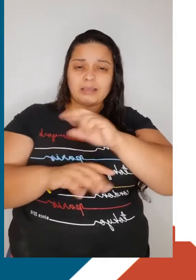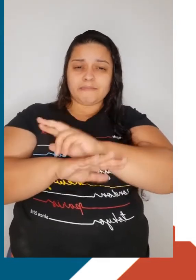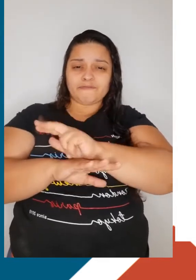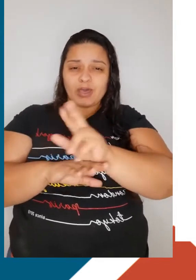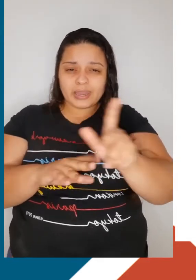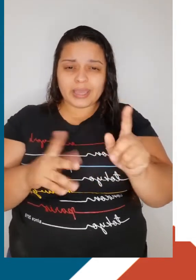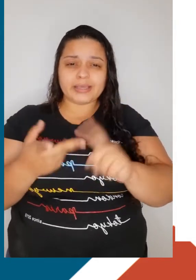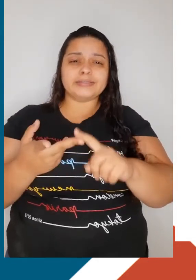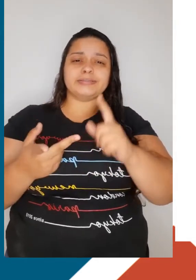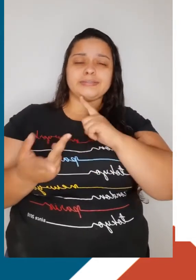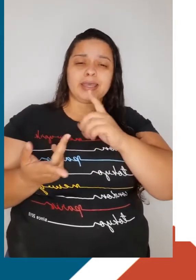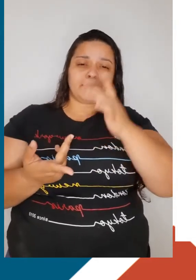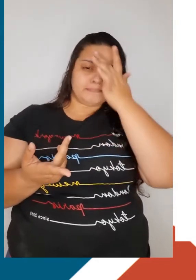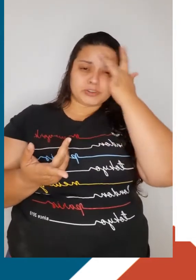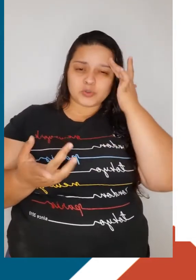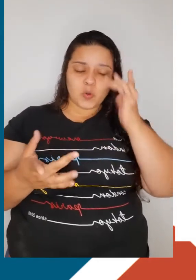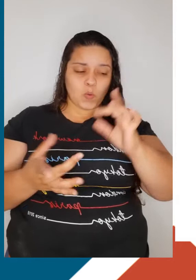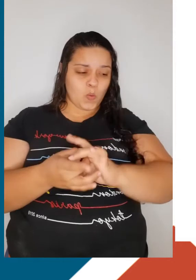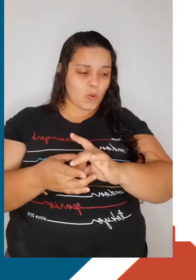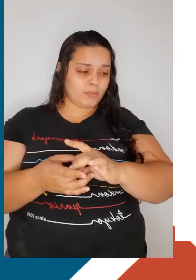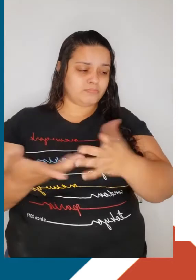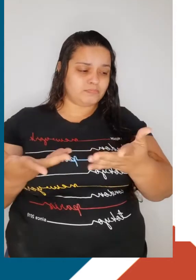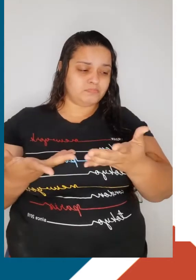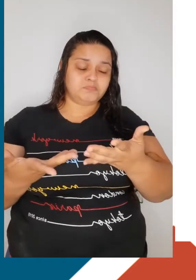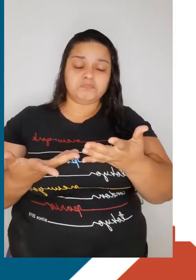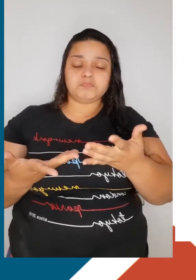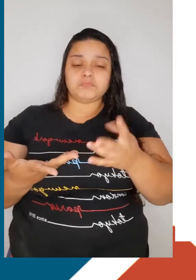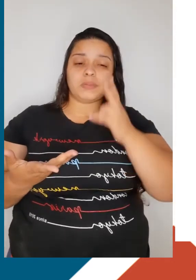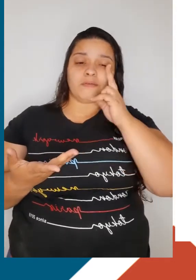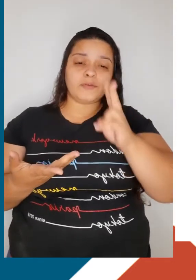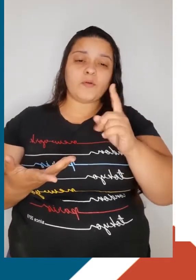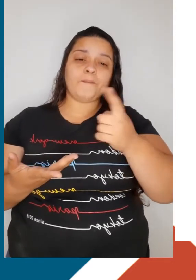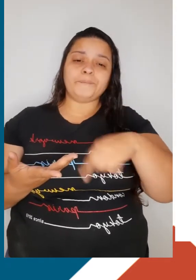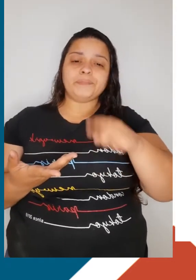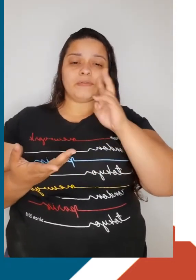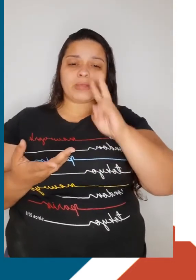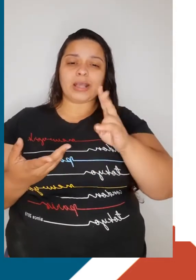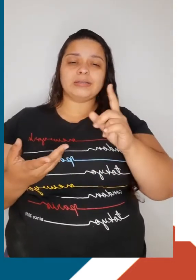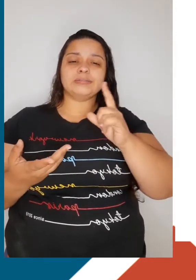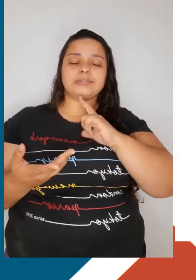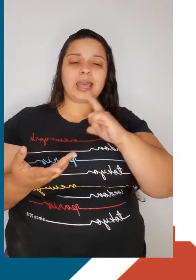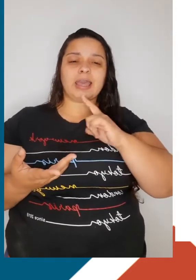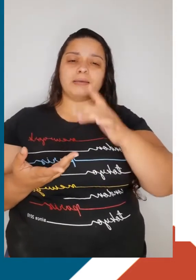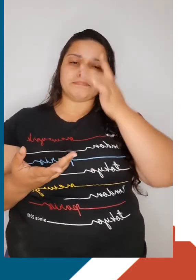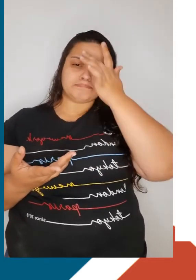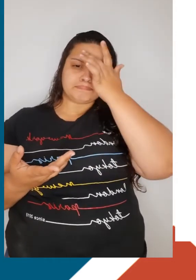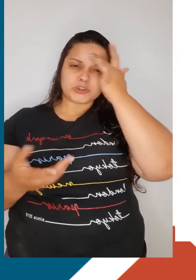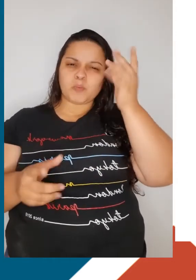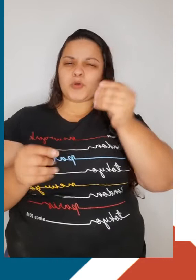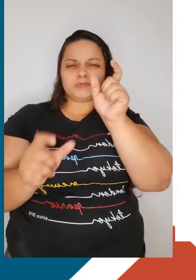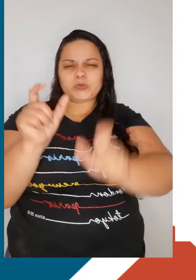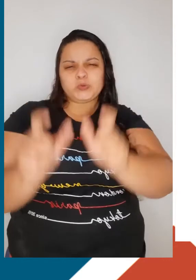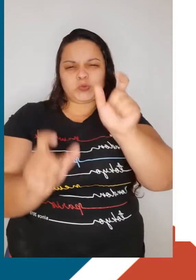aqui denunciam diferenças quanto ao envolvimento da população nos dois processos? No mural do órgão é possível perceber que ele dá